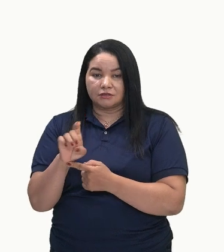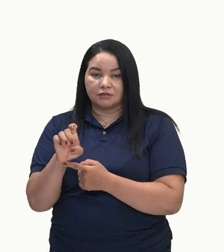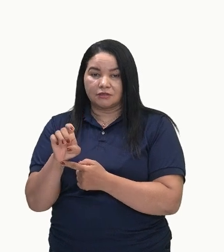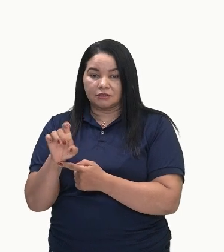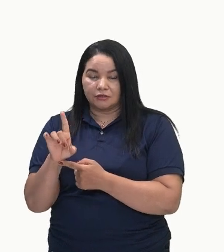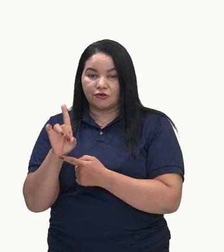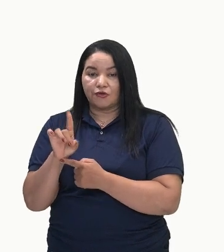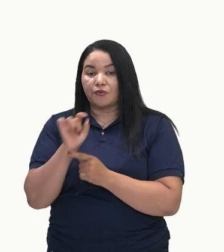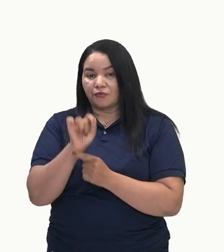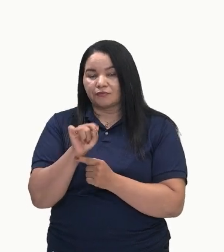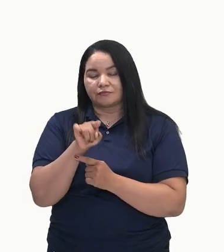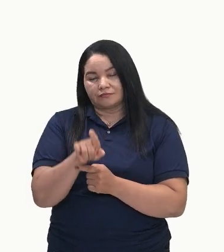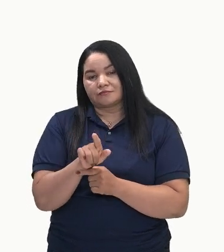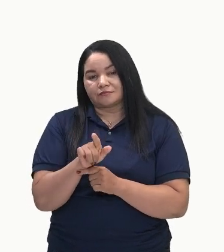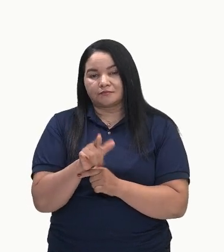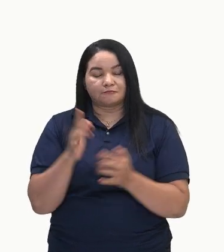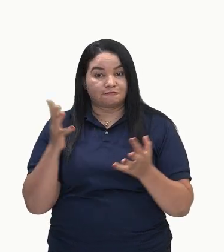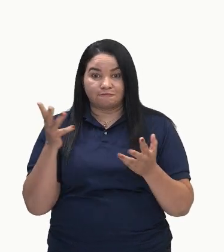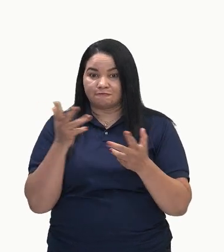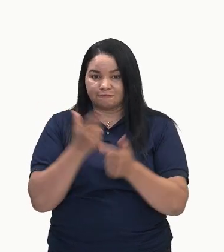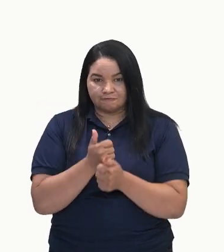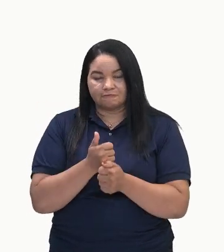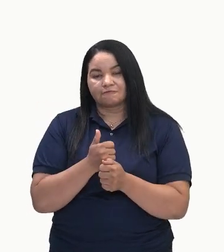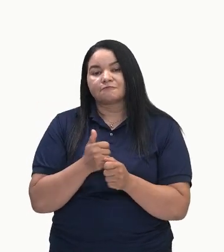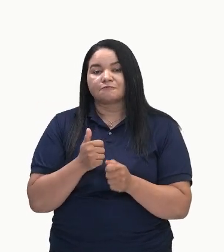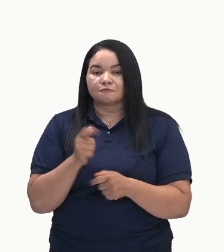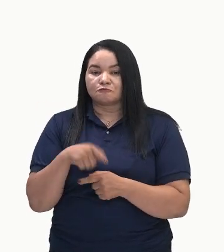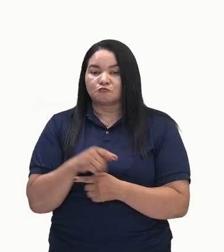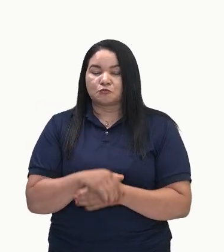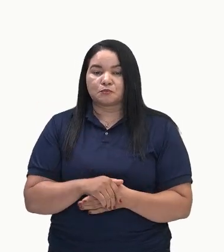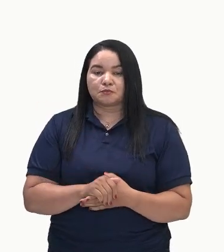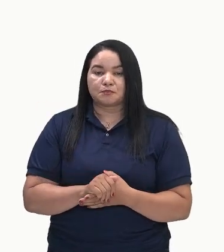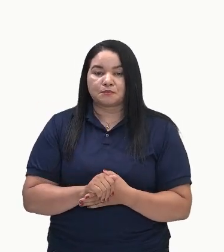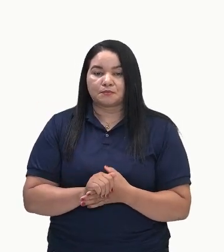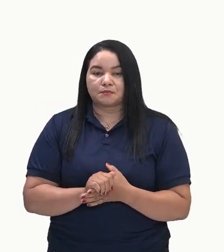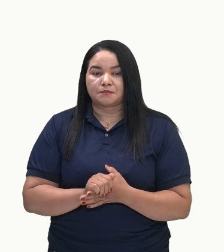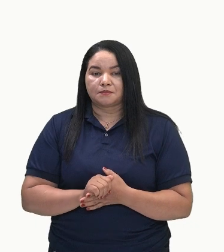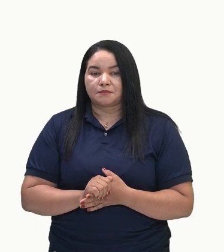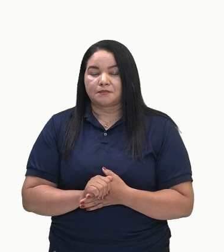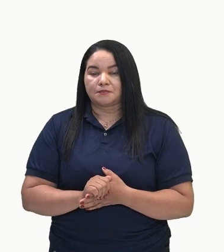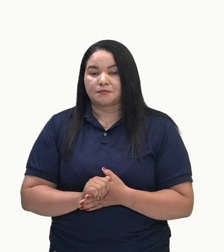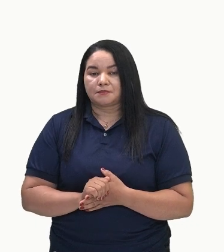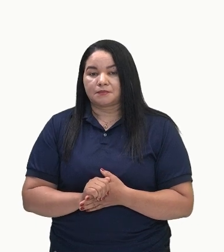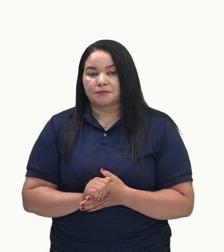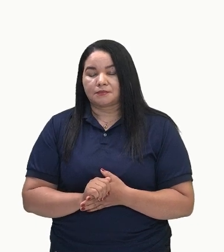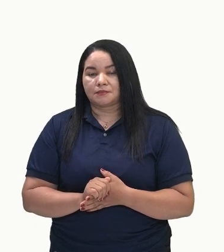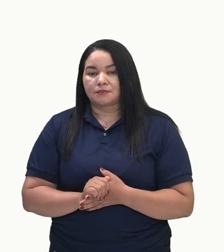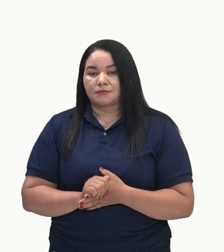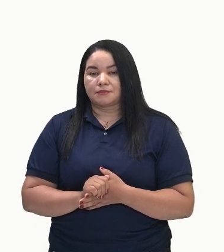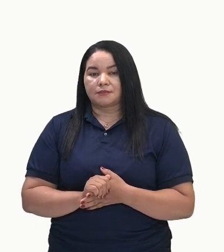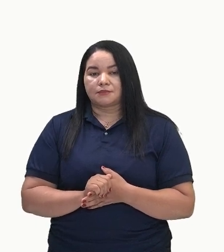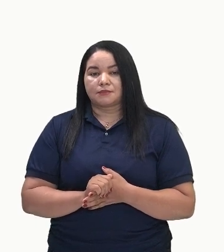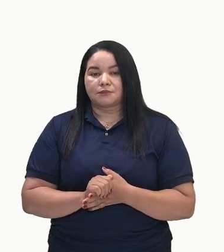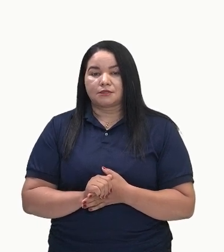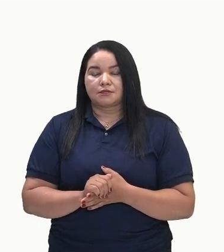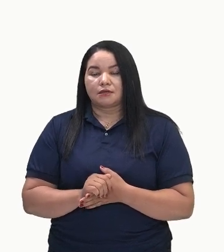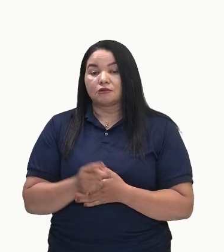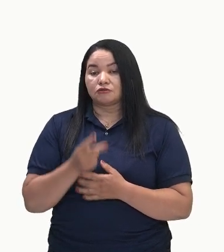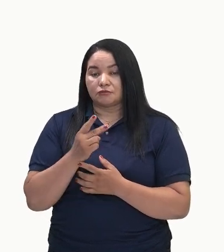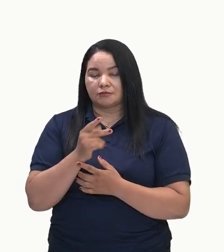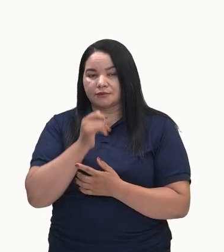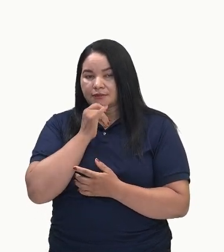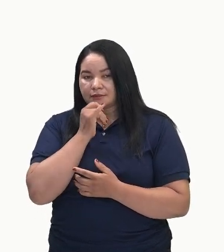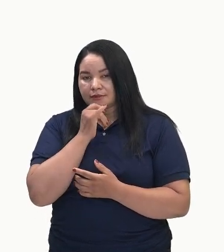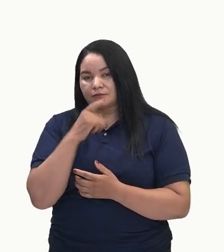magnificent performance. Foi, na verdade, uma performance magnífica. Agora, dois exemplos aqui, onde